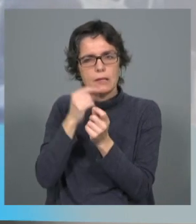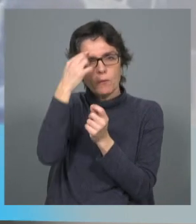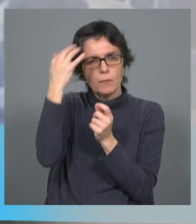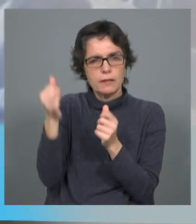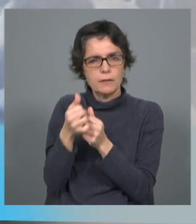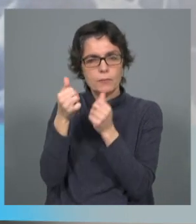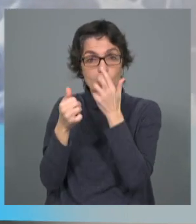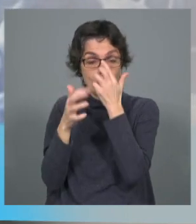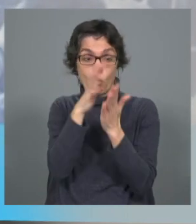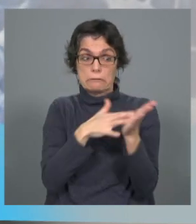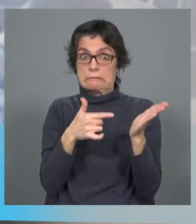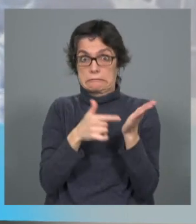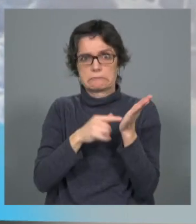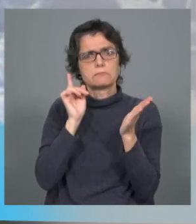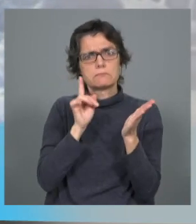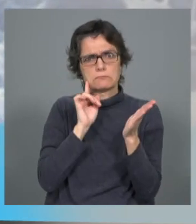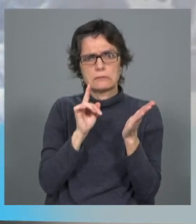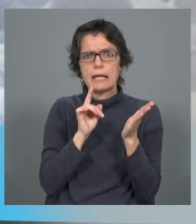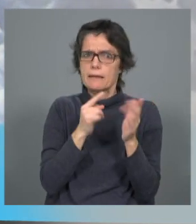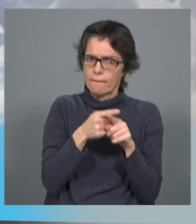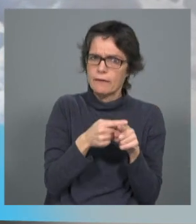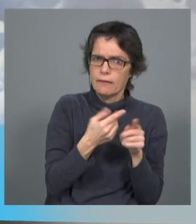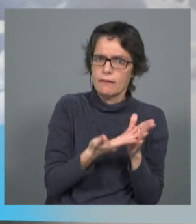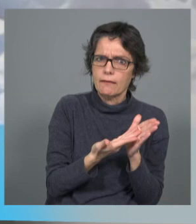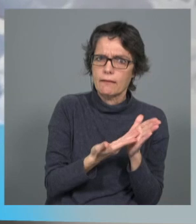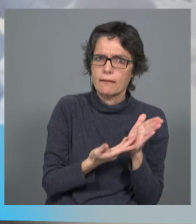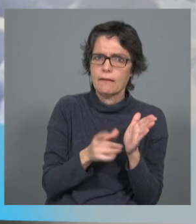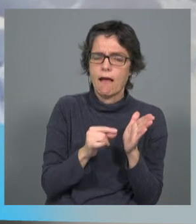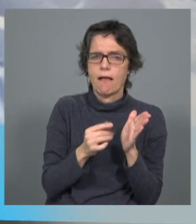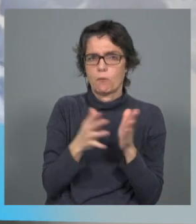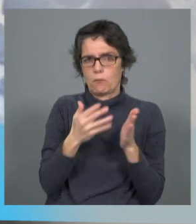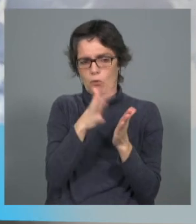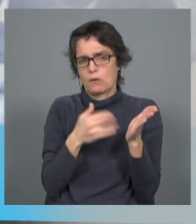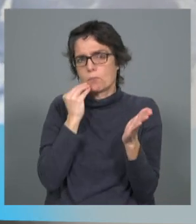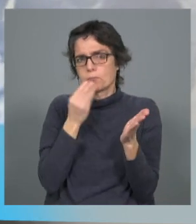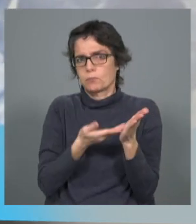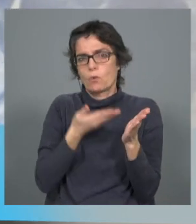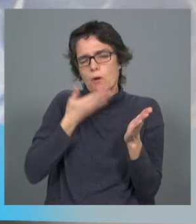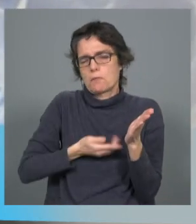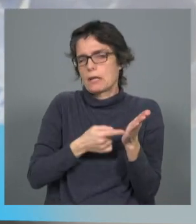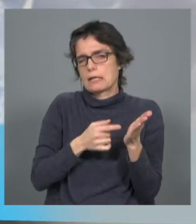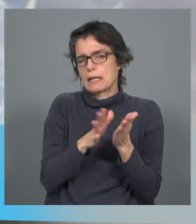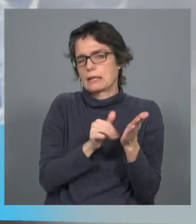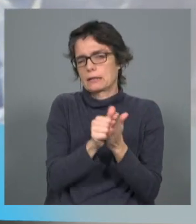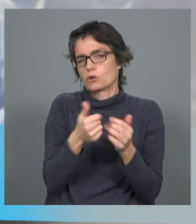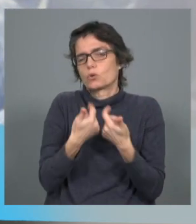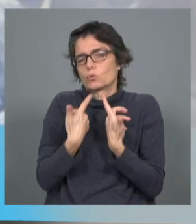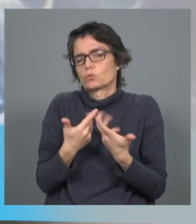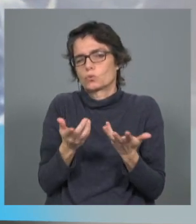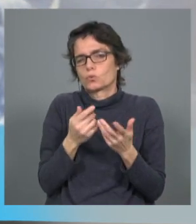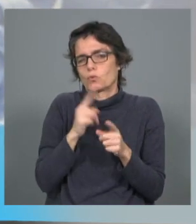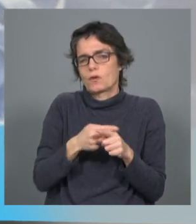interessante, como a maioria dos textos, para não dizer toda a experiência que é contida na Sagrada Escritura.